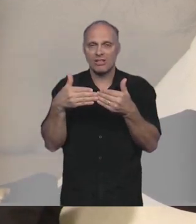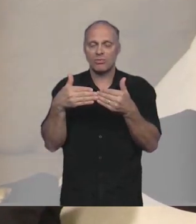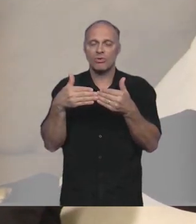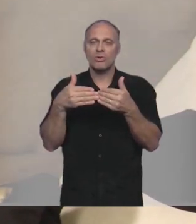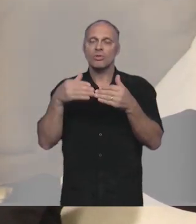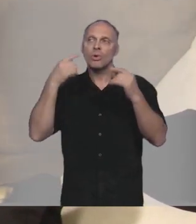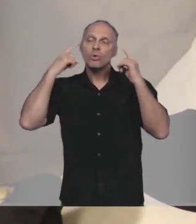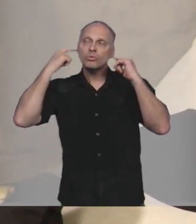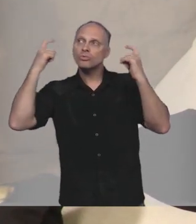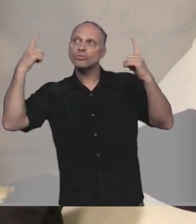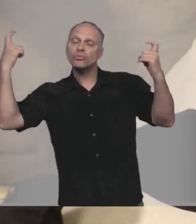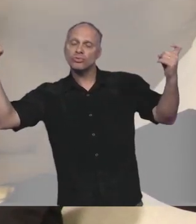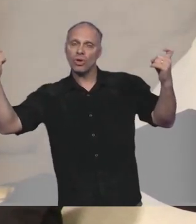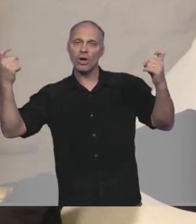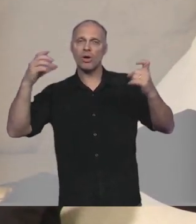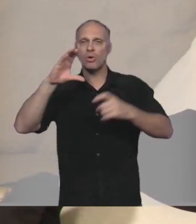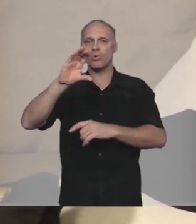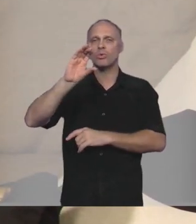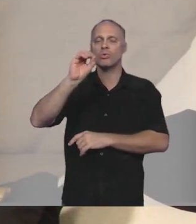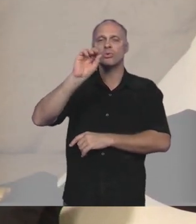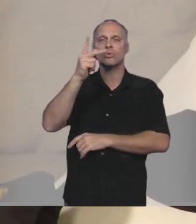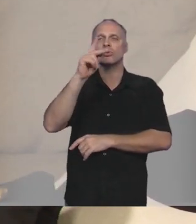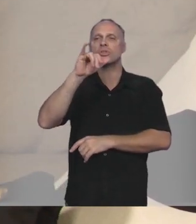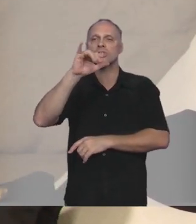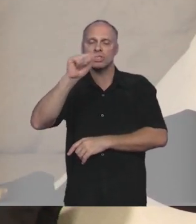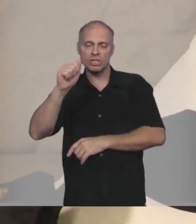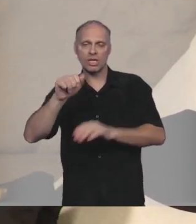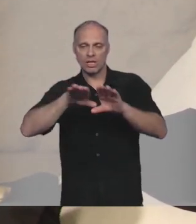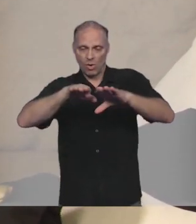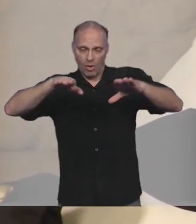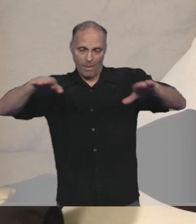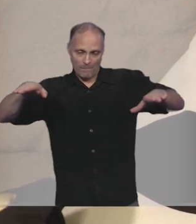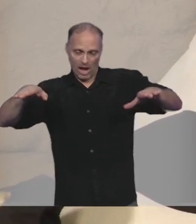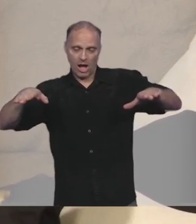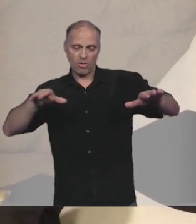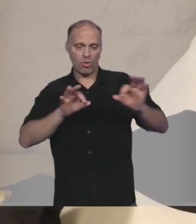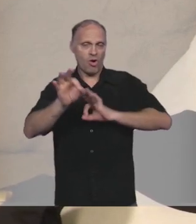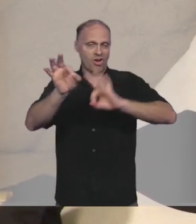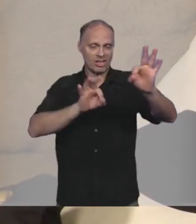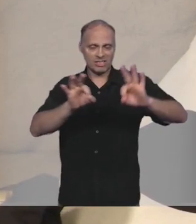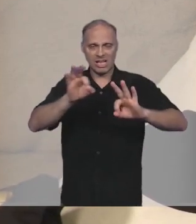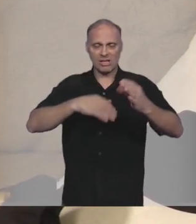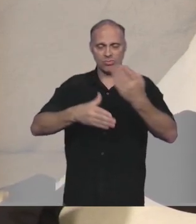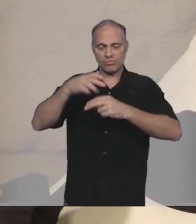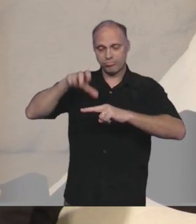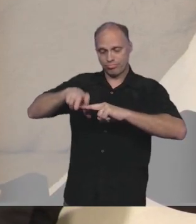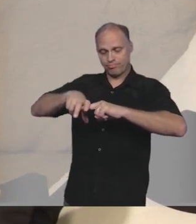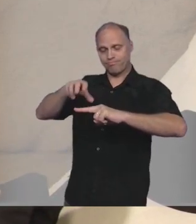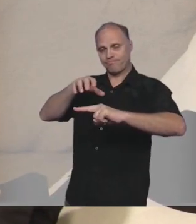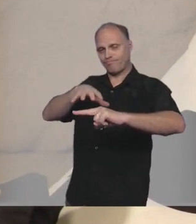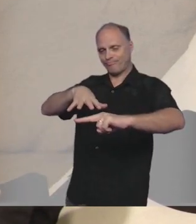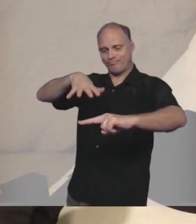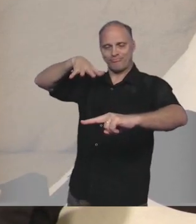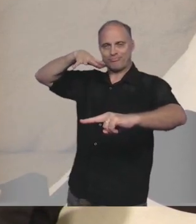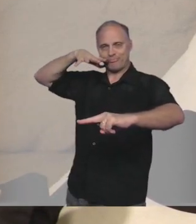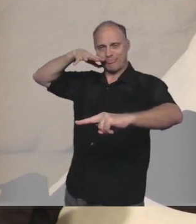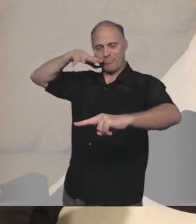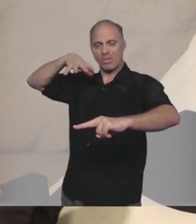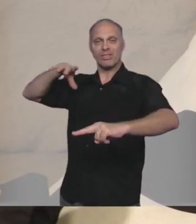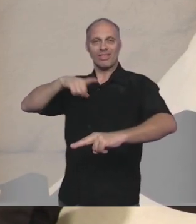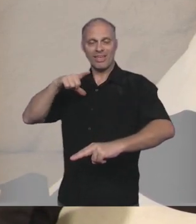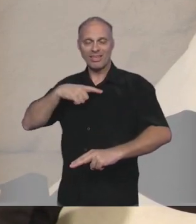da acústica, da coxia, do palco bem trabalhado, das poltronas, que nem assim é o